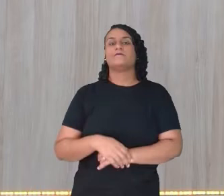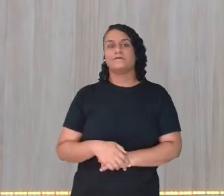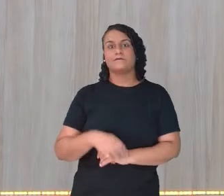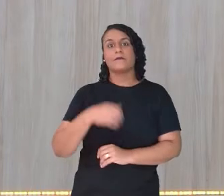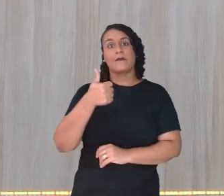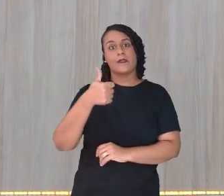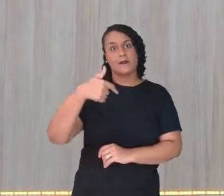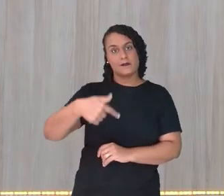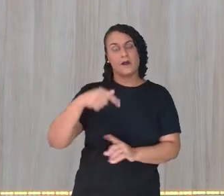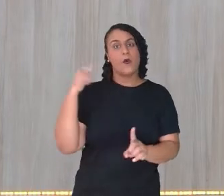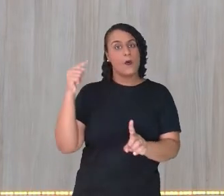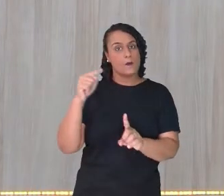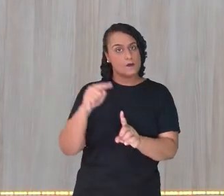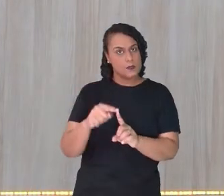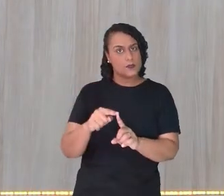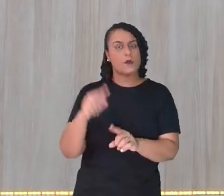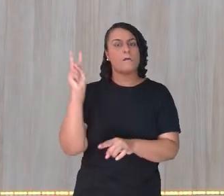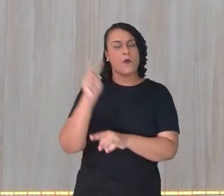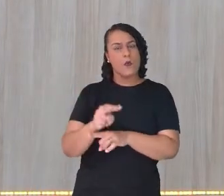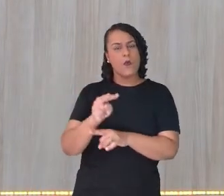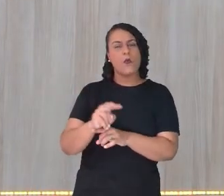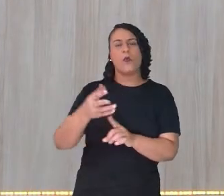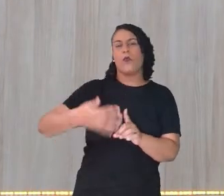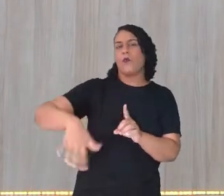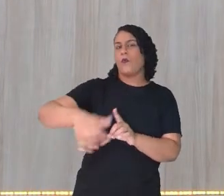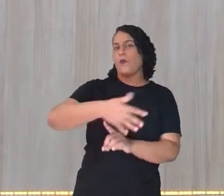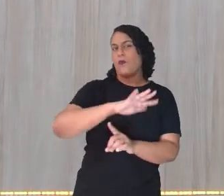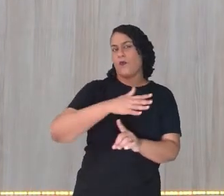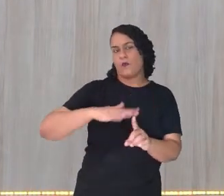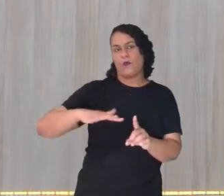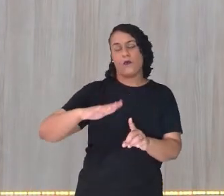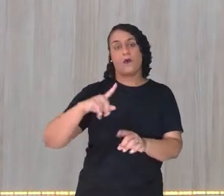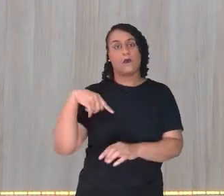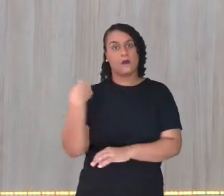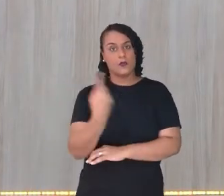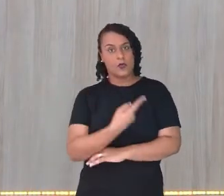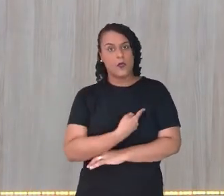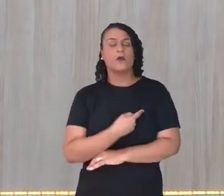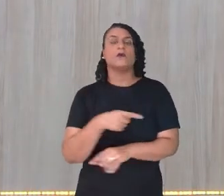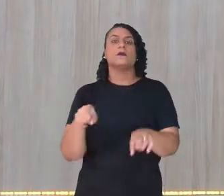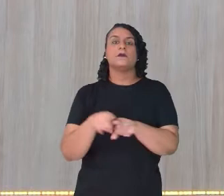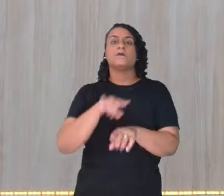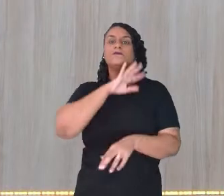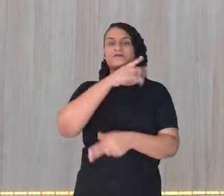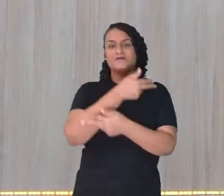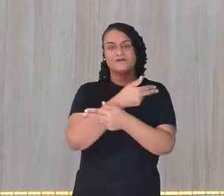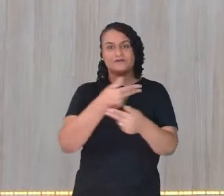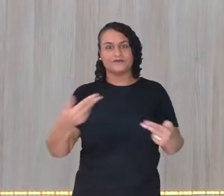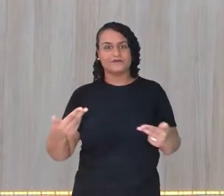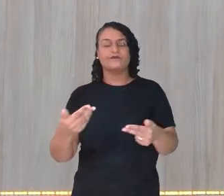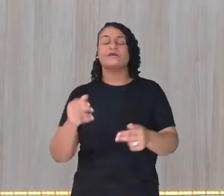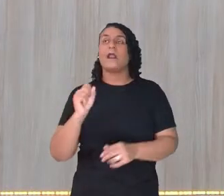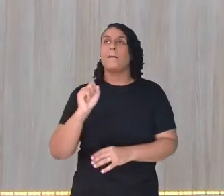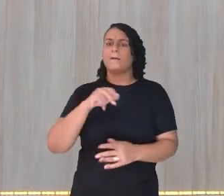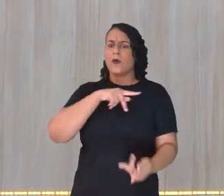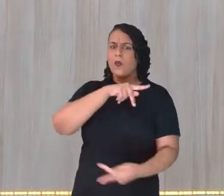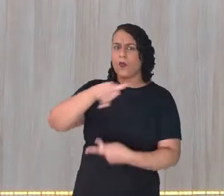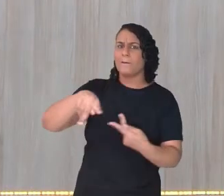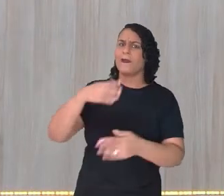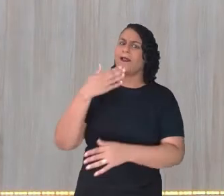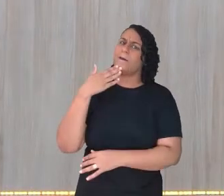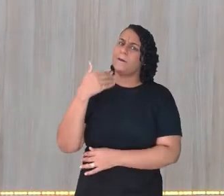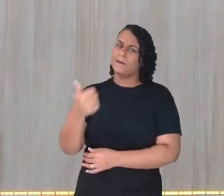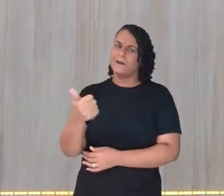17 objetivos para cuidar do planeta, para cuidar de nós, para cuidar dos outros animais, para ver se esse nosso planeta